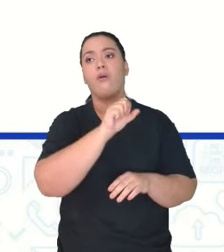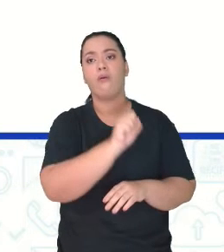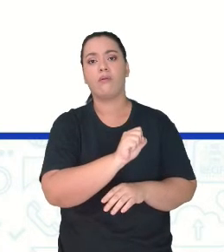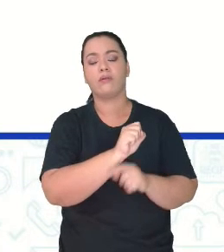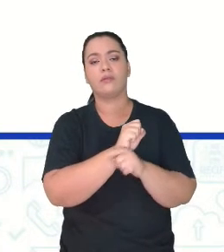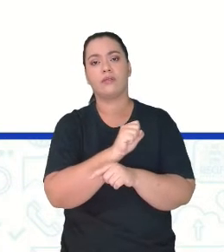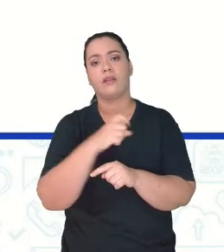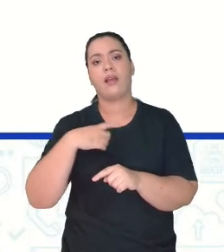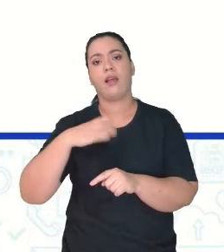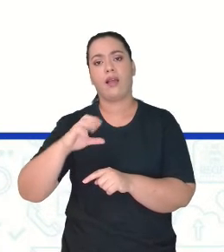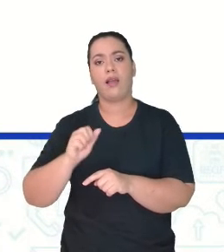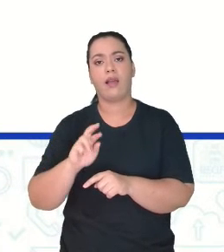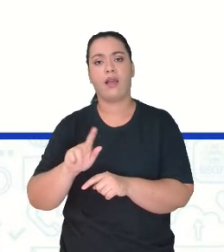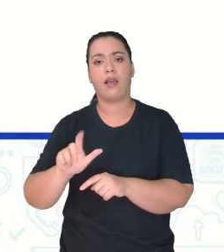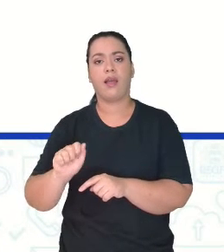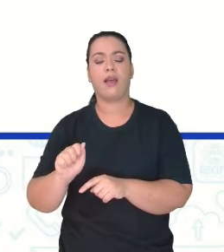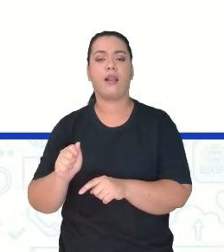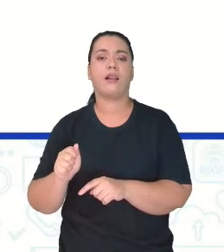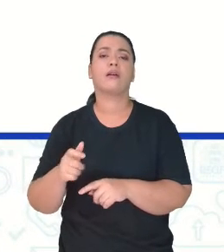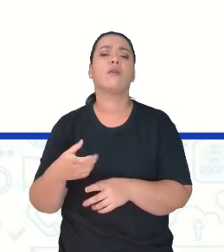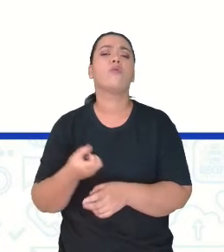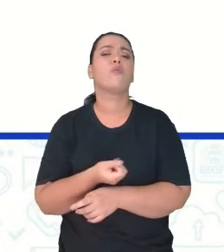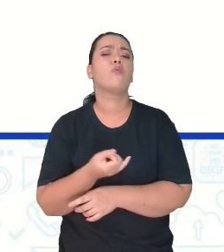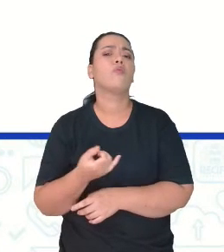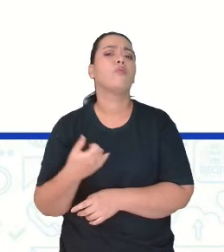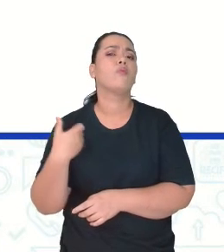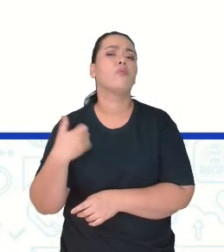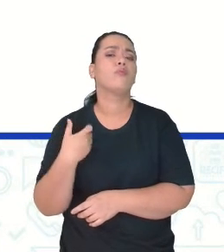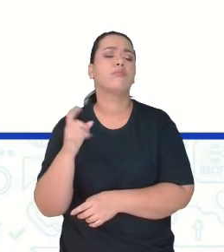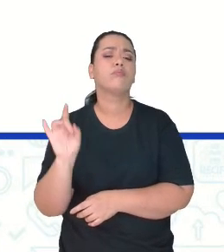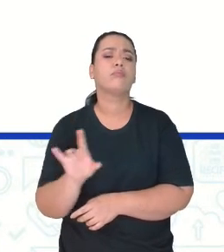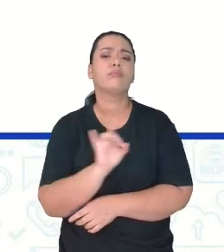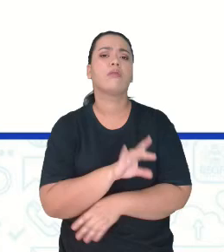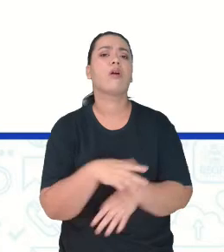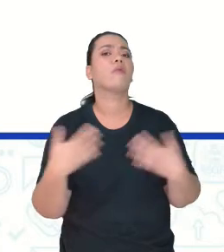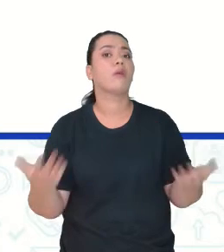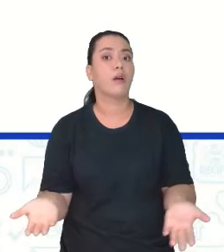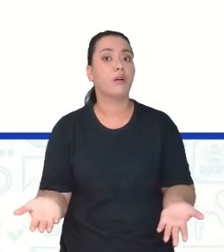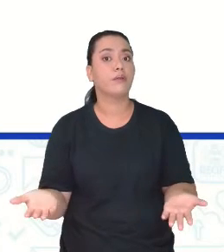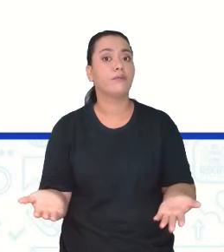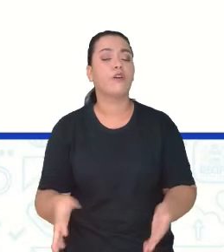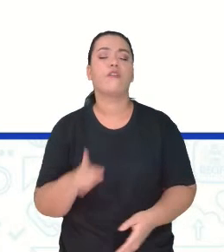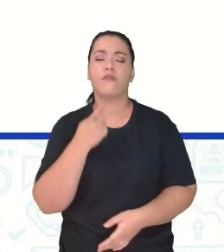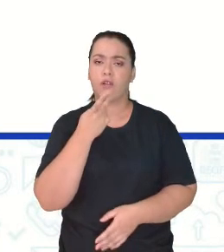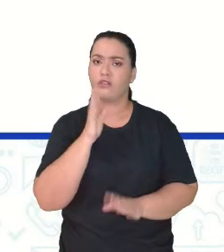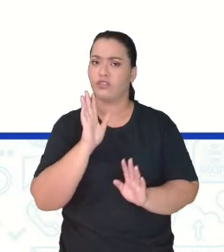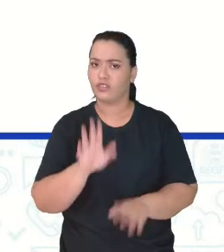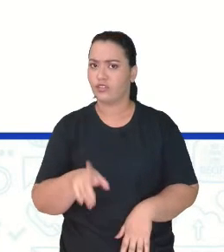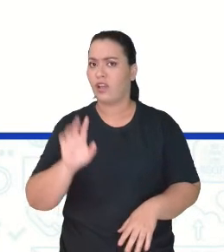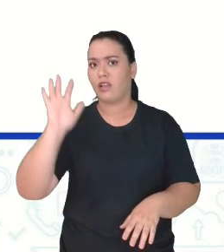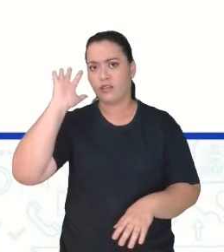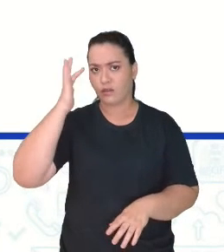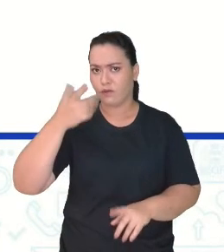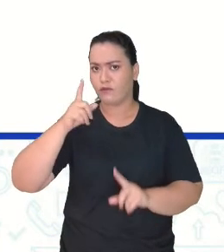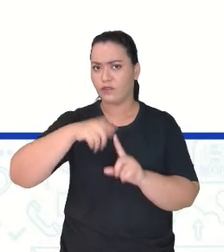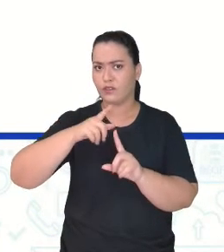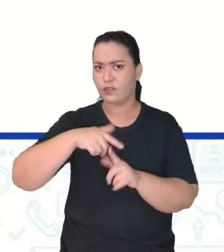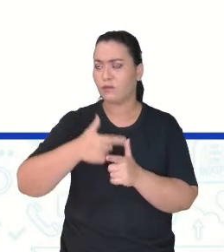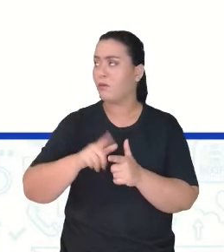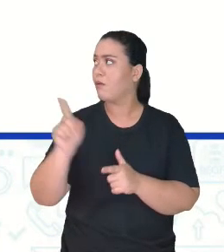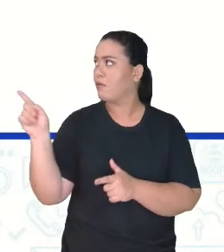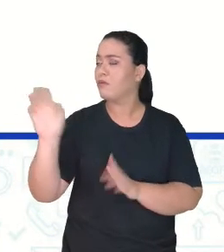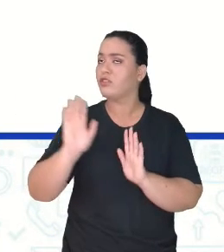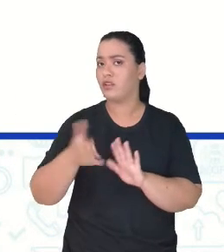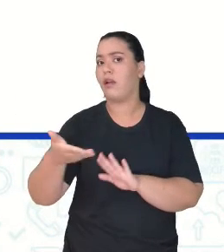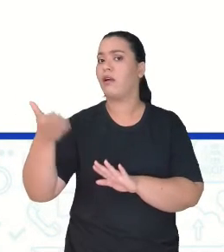anos cada irmã tem? Já resolvemos esse tipo de problema aí em aulas anteriores, certo? Então, lemos